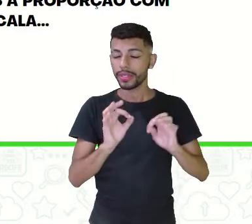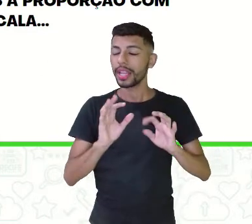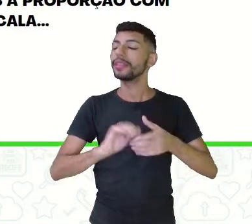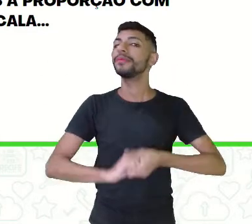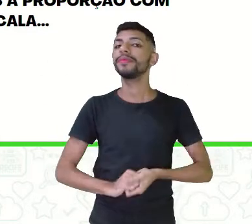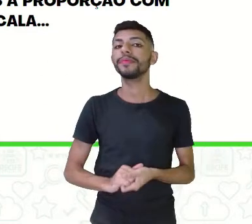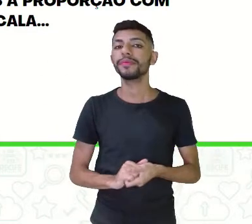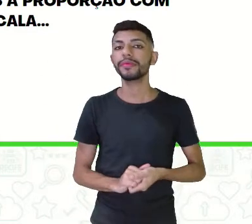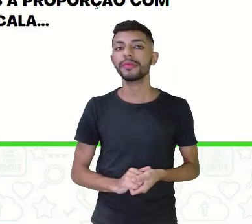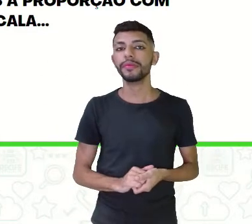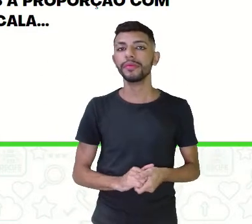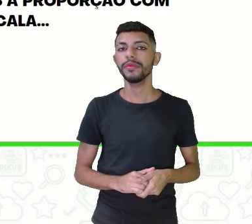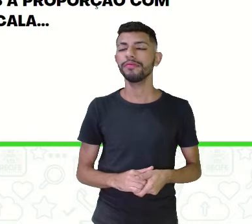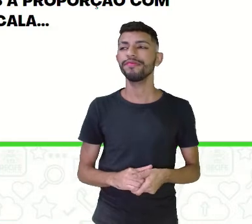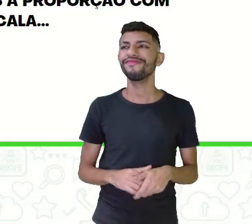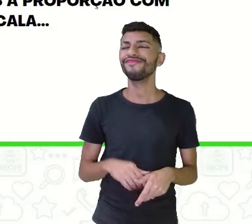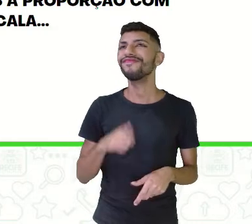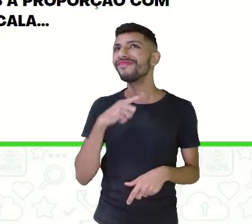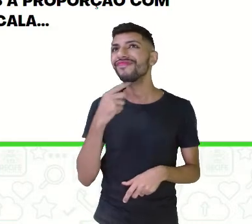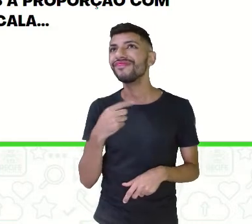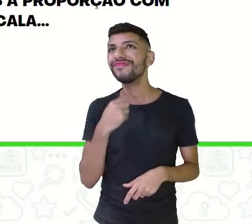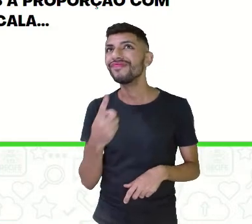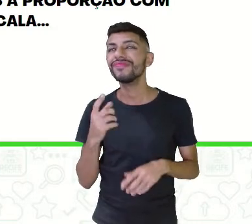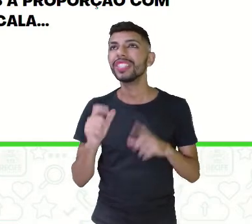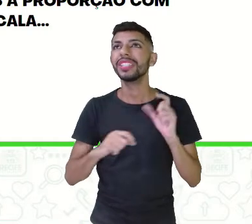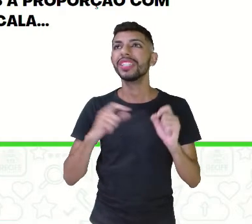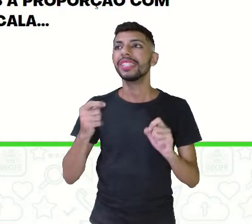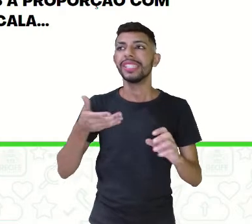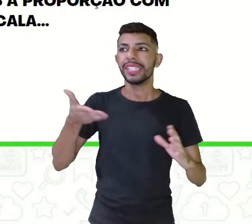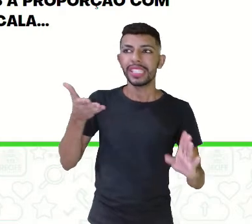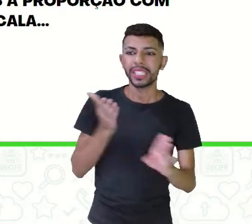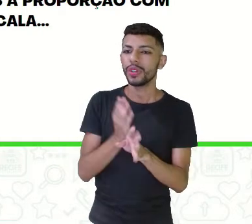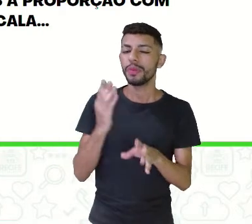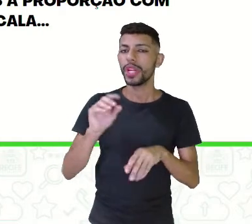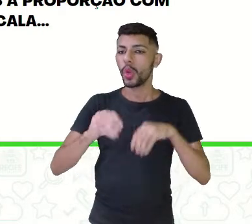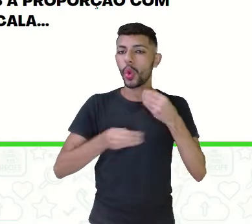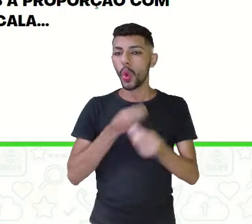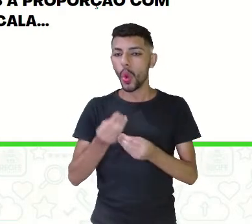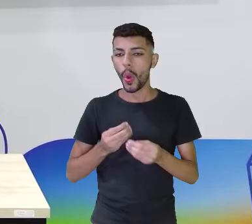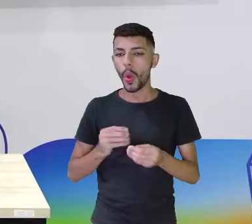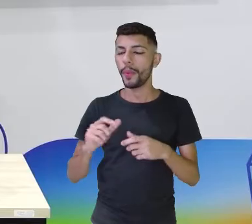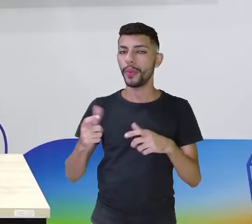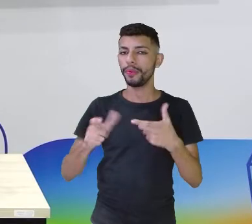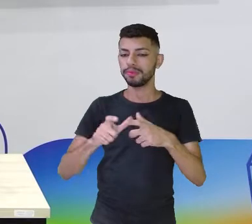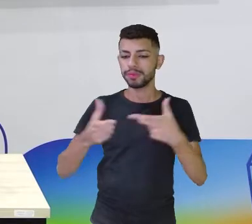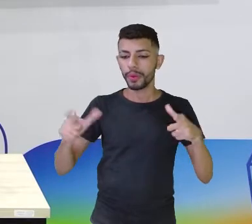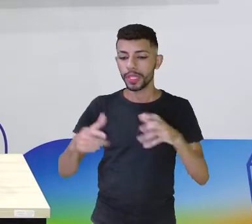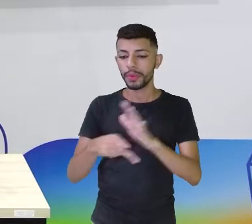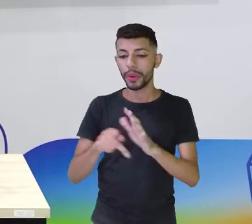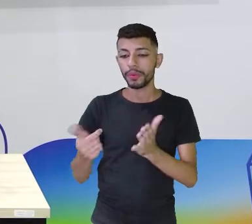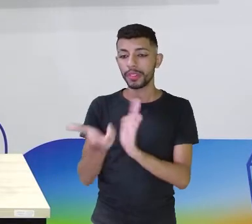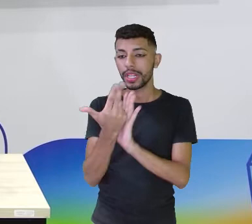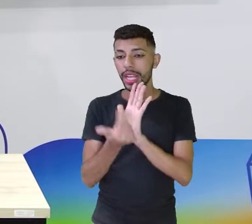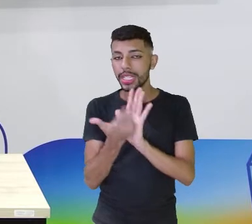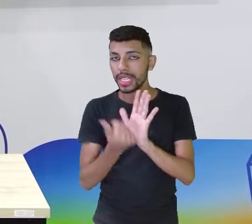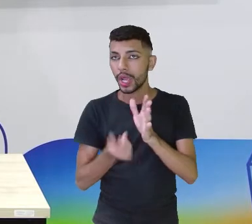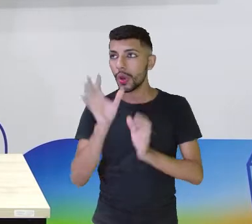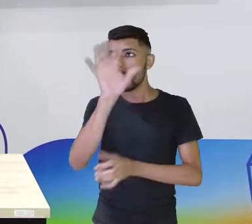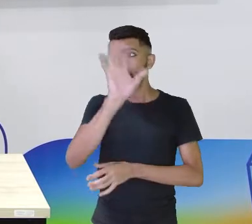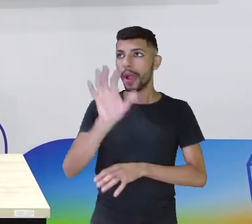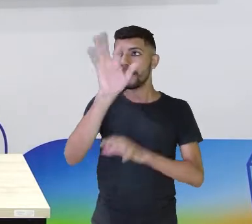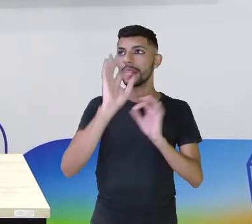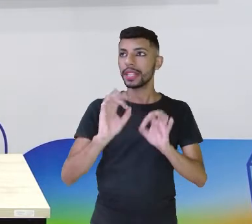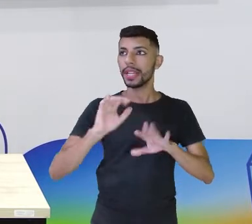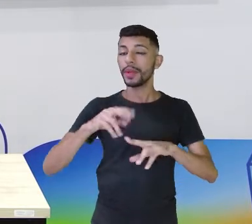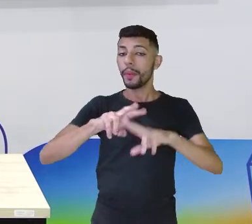olhar. Não há como sabermos a proporção que o mapa foi desenhado. Para isso, nós precisamos